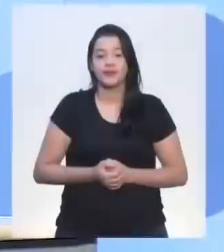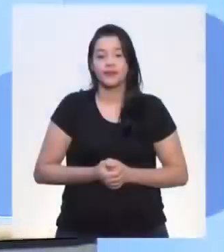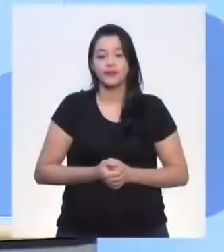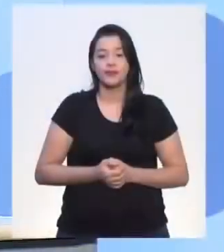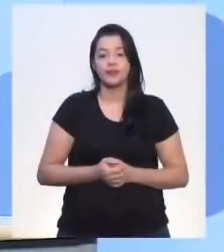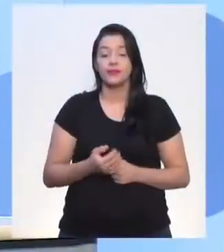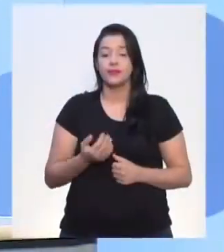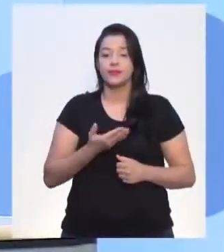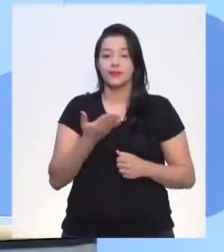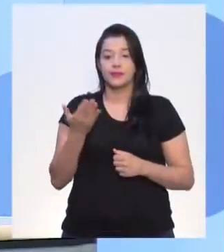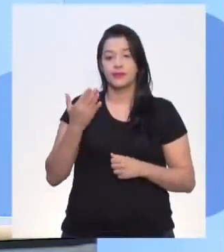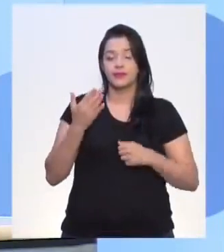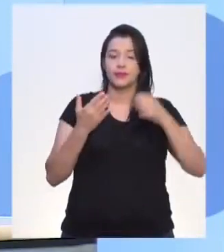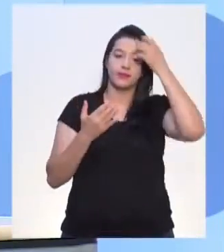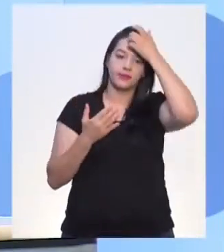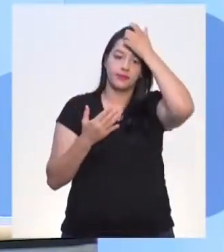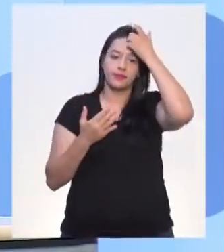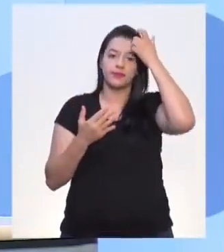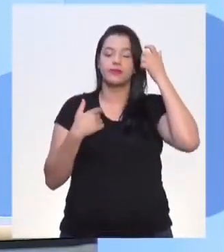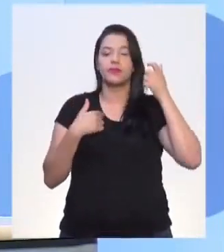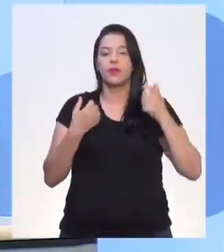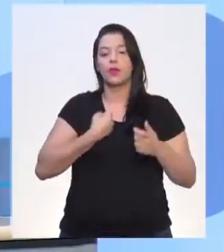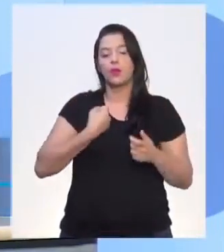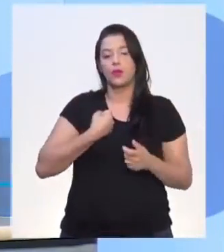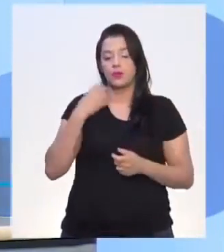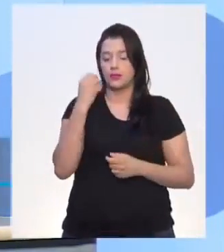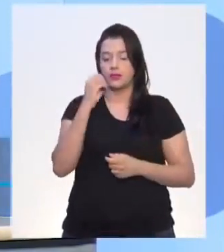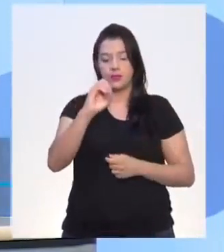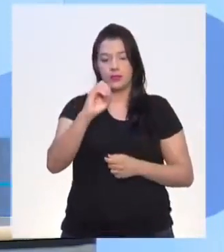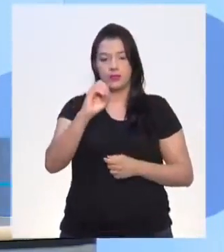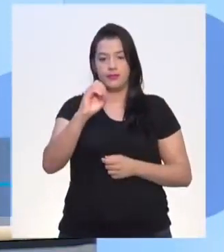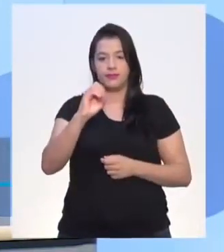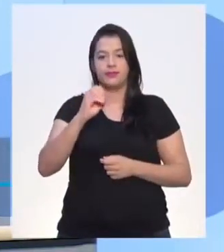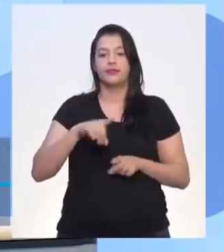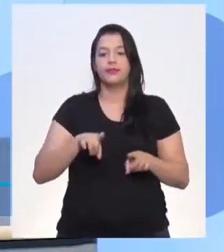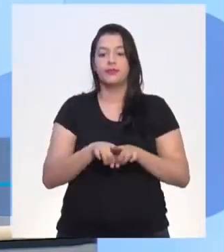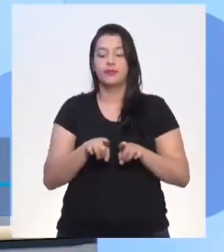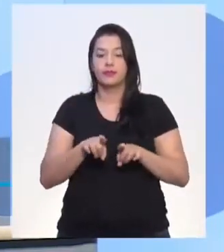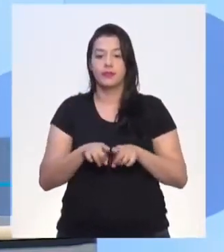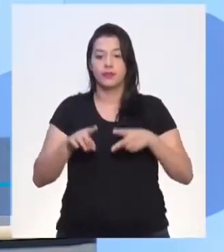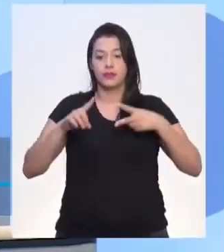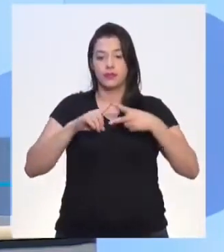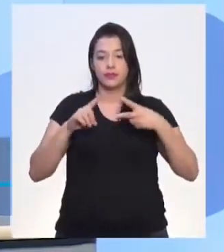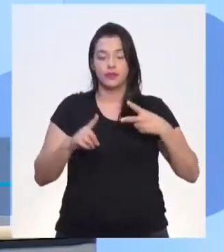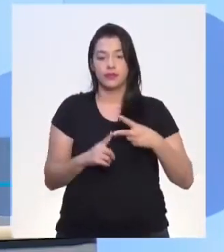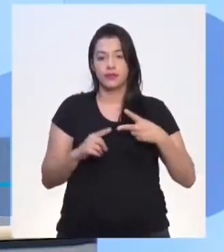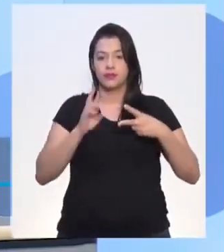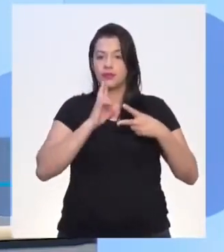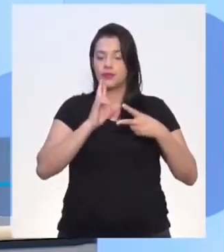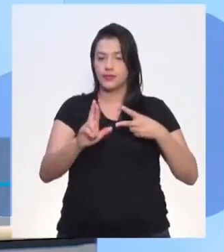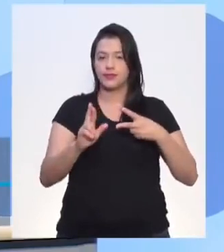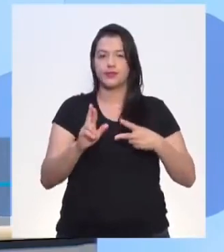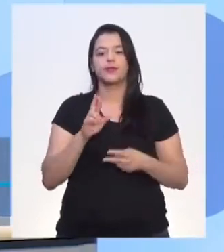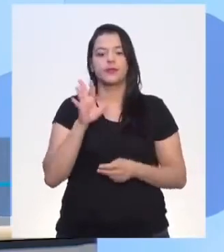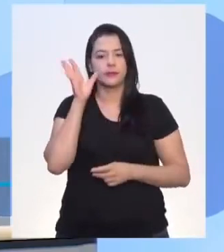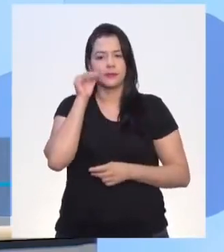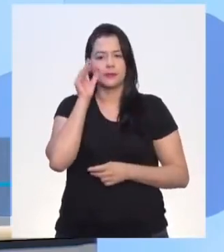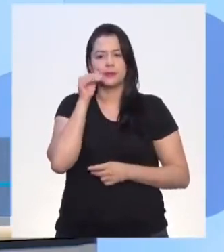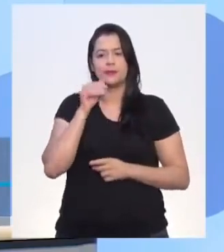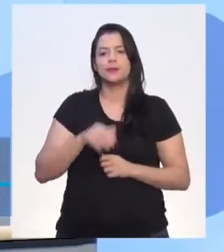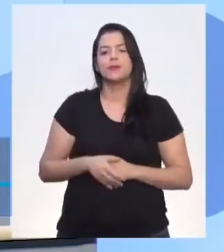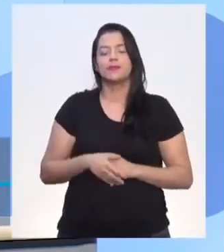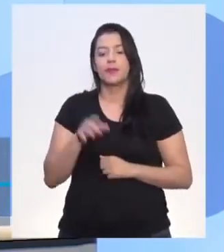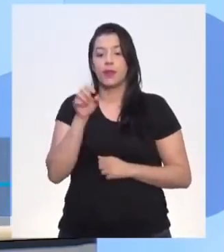Viviane, unanimidade aqui é o número 0. Selecionei 2 respostas e um comentário assim bem interessante. A professora Rosângela está lá com